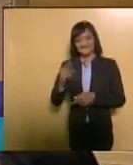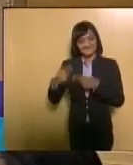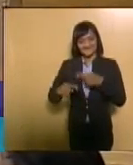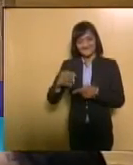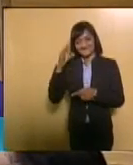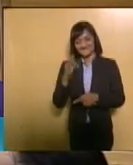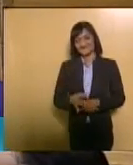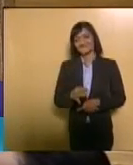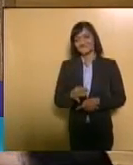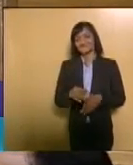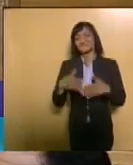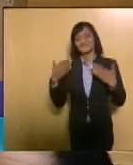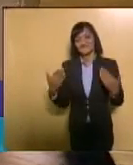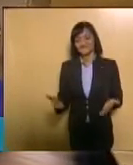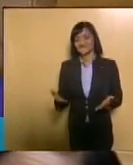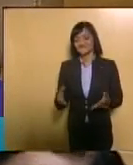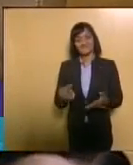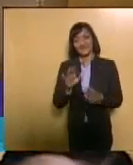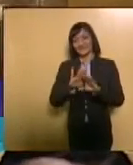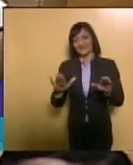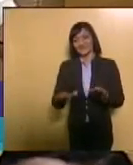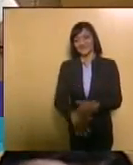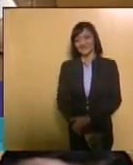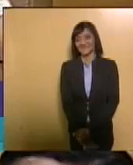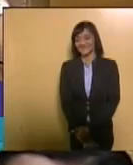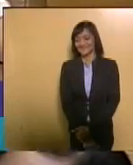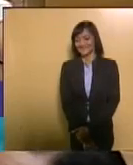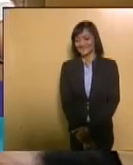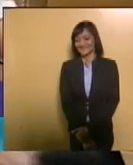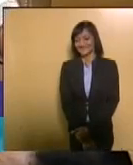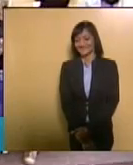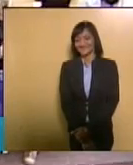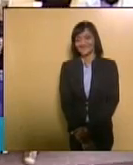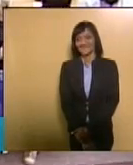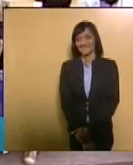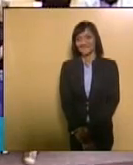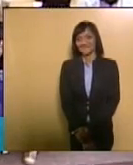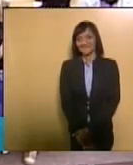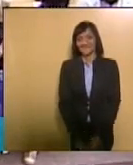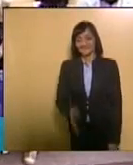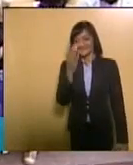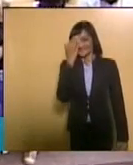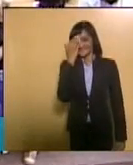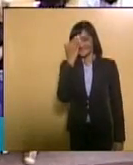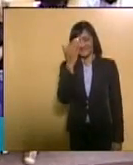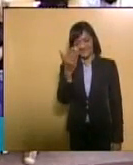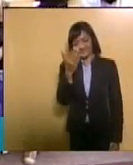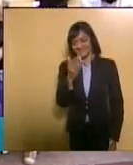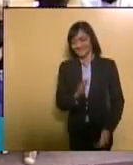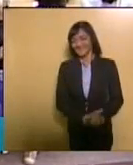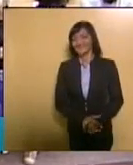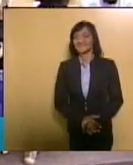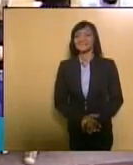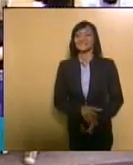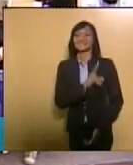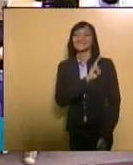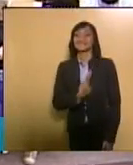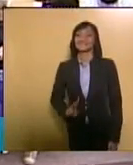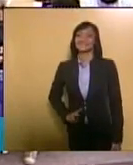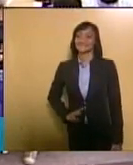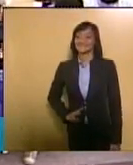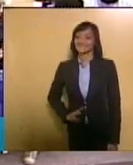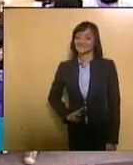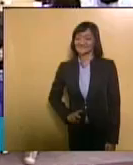alguma Então é isso aí obrigado janildo agora vou passar pra nossa